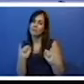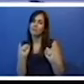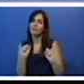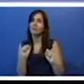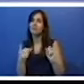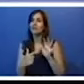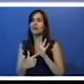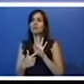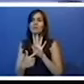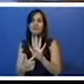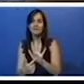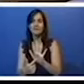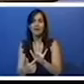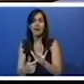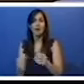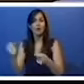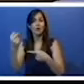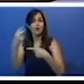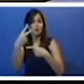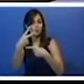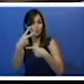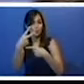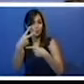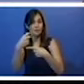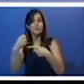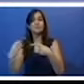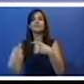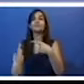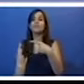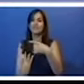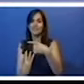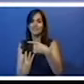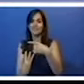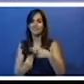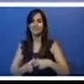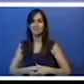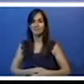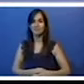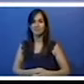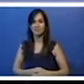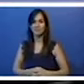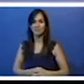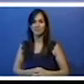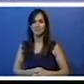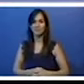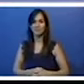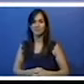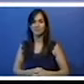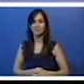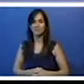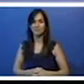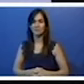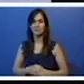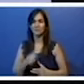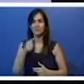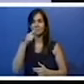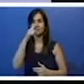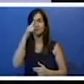então a representação fica duas partes de um total de três dois terços